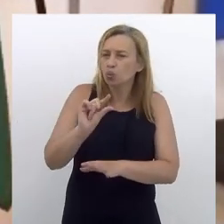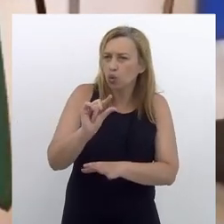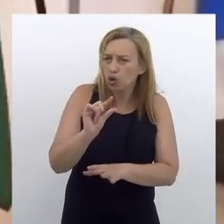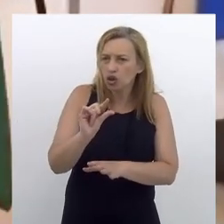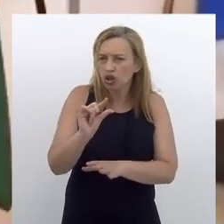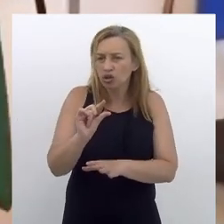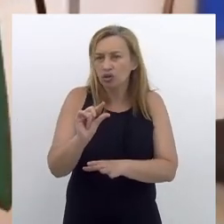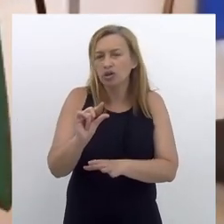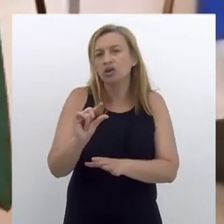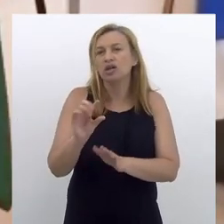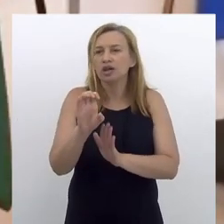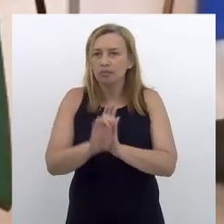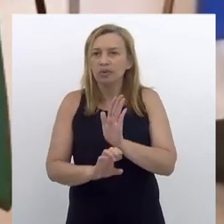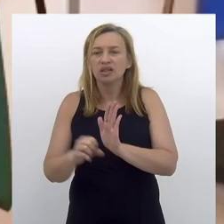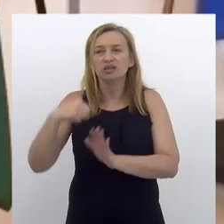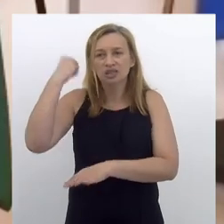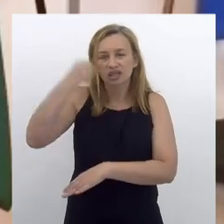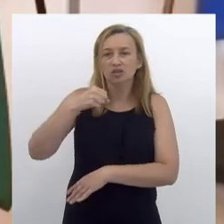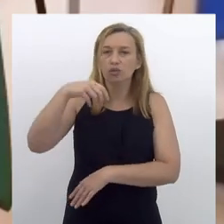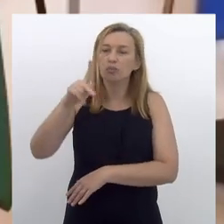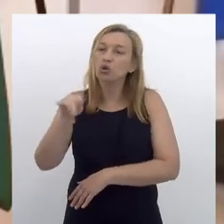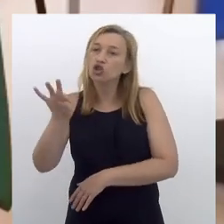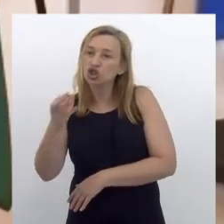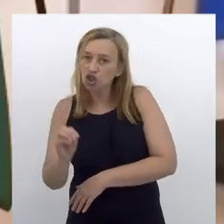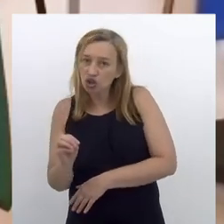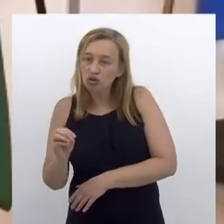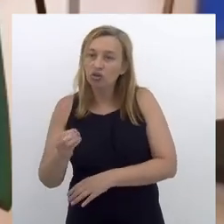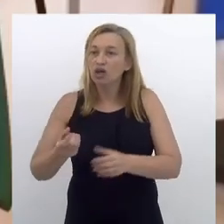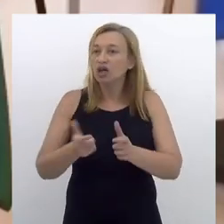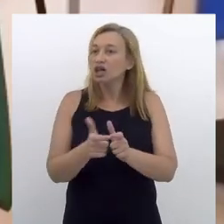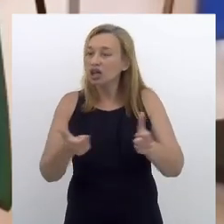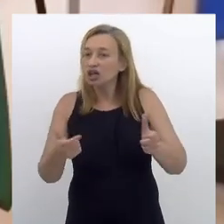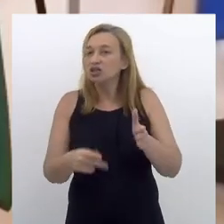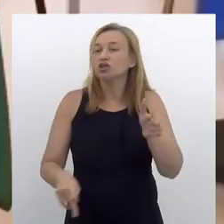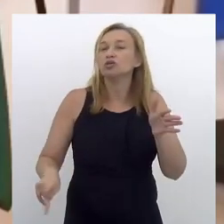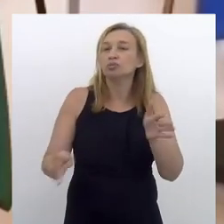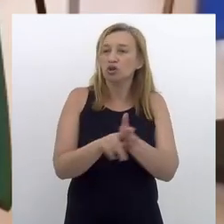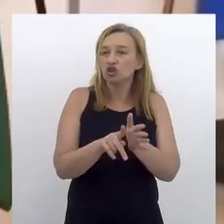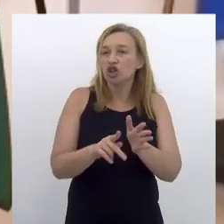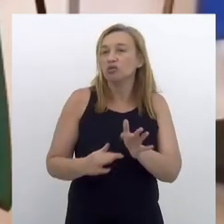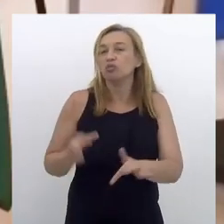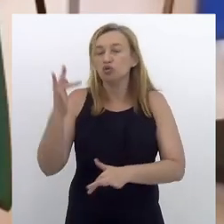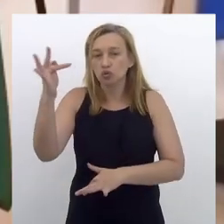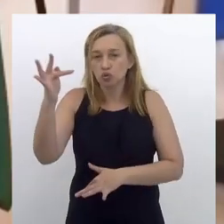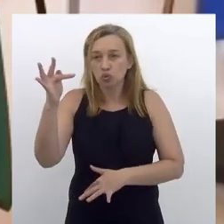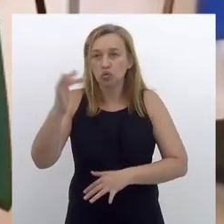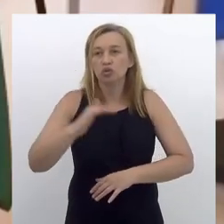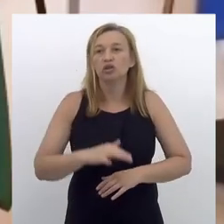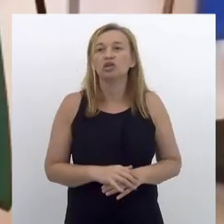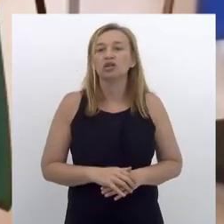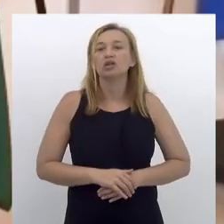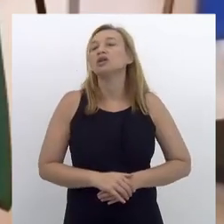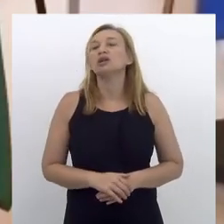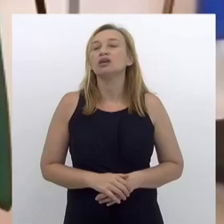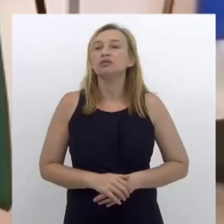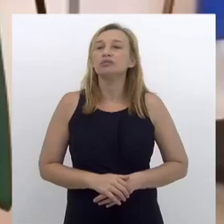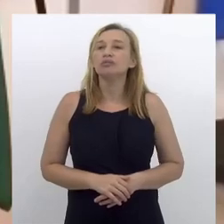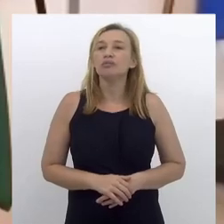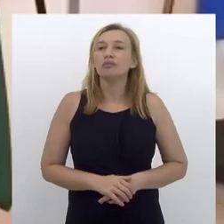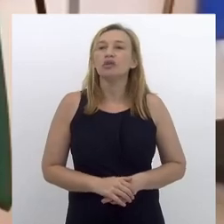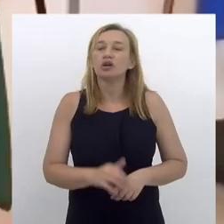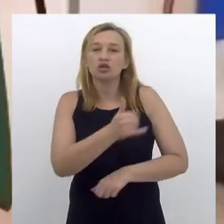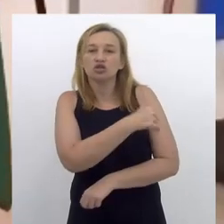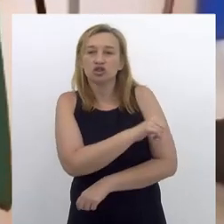pequena emenda do senador Carlos Portinho, mas praticamente alijando grandes projetos do futuro, caso a desestatização